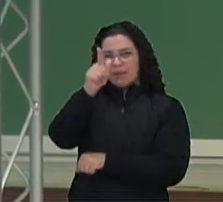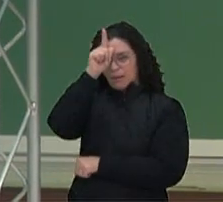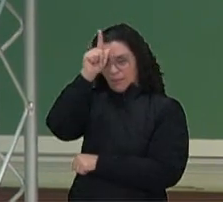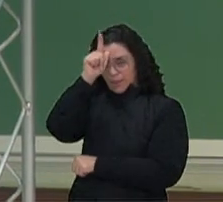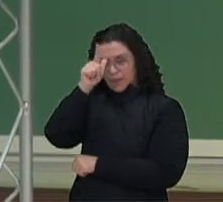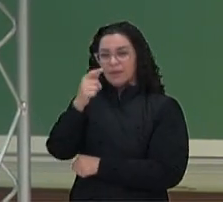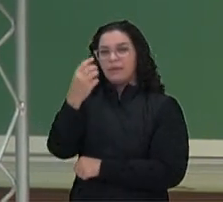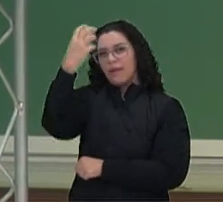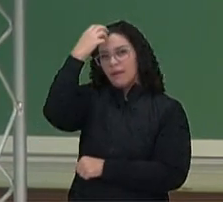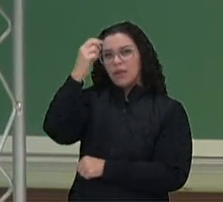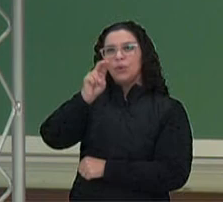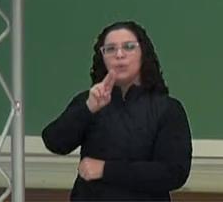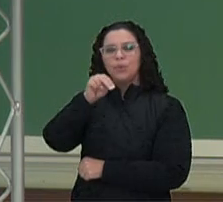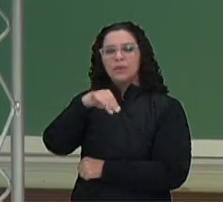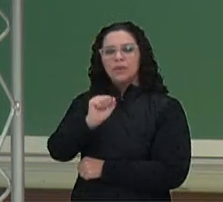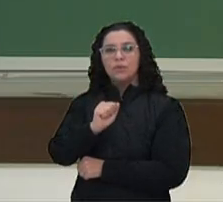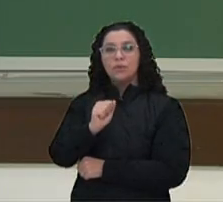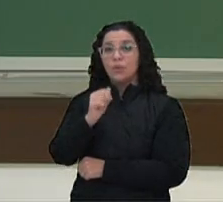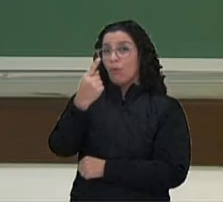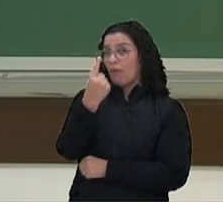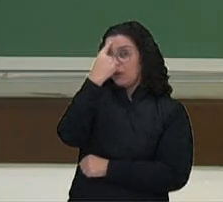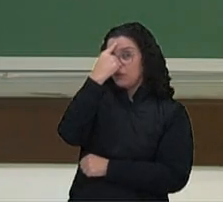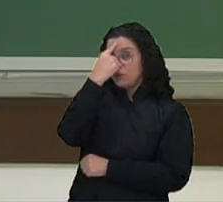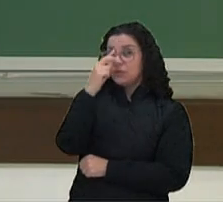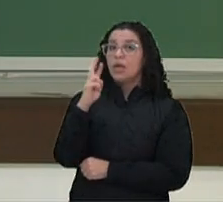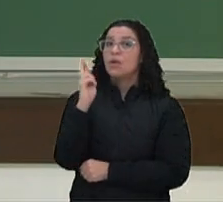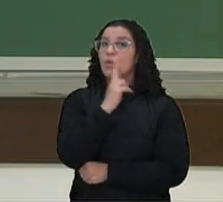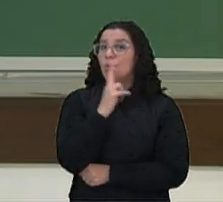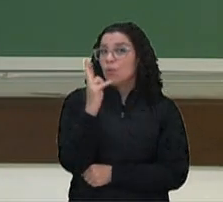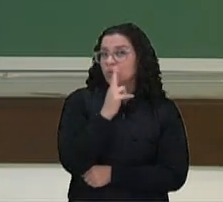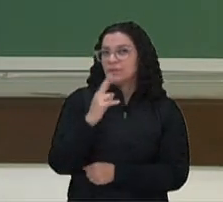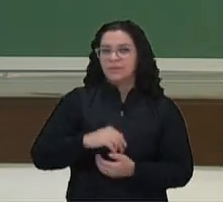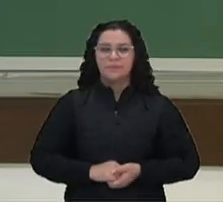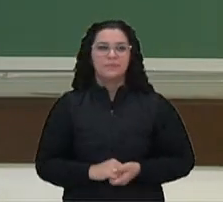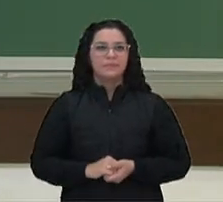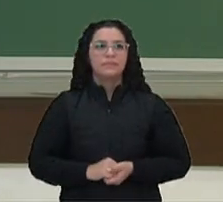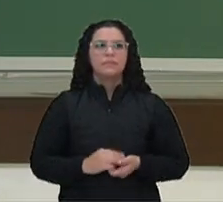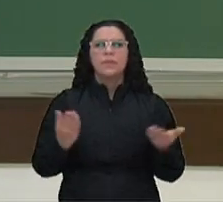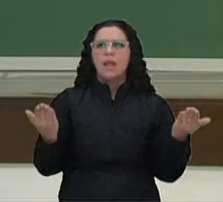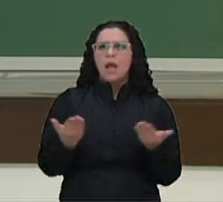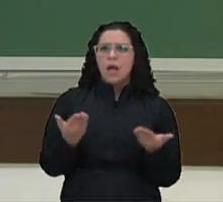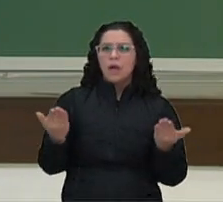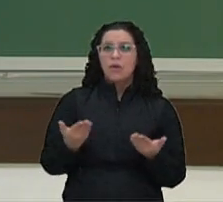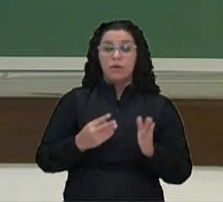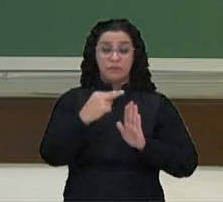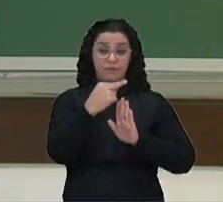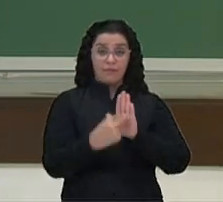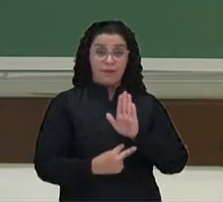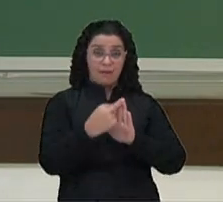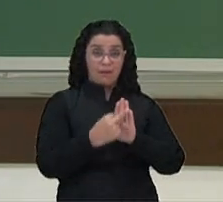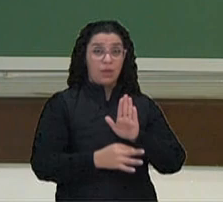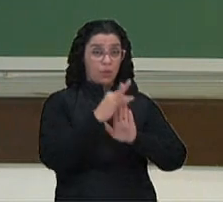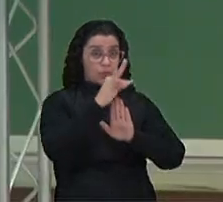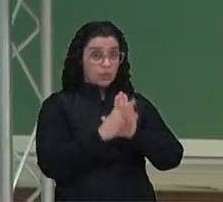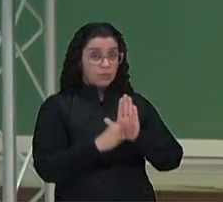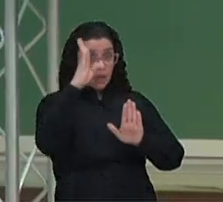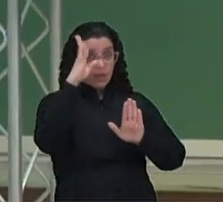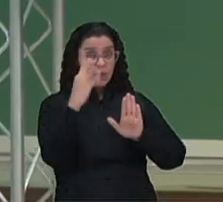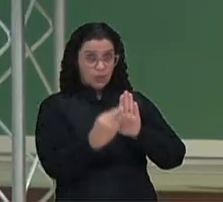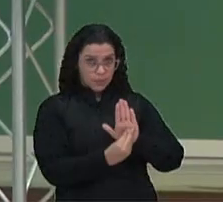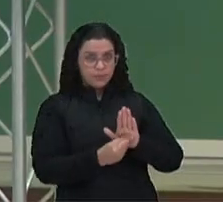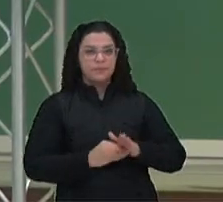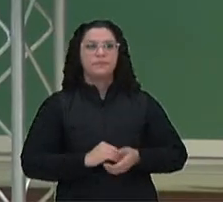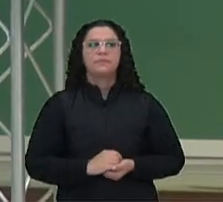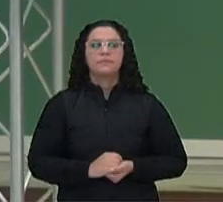Reino Unido, Índia e Rússia, ok? Daí é o seguinte, reading for detailed comprehension, né? Lendo